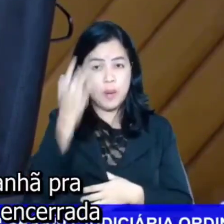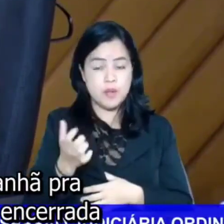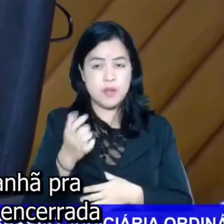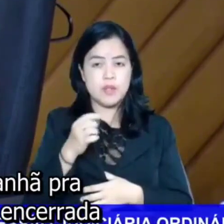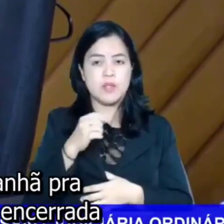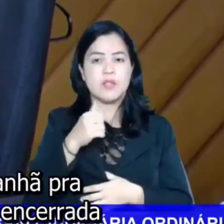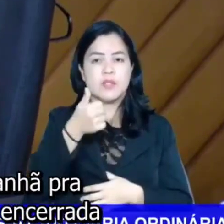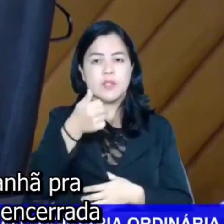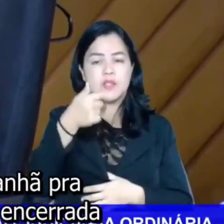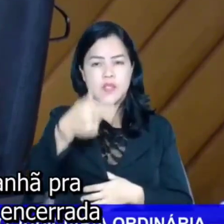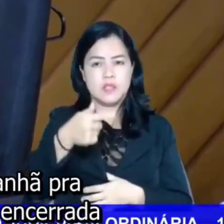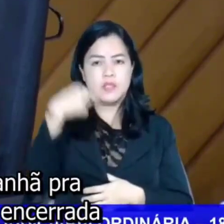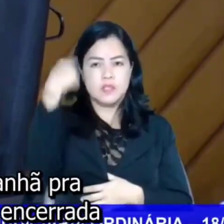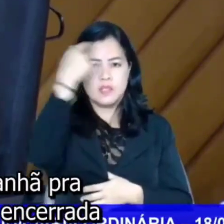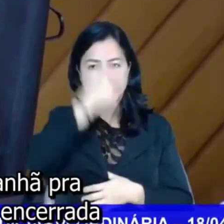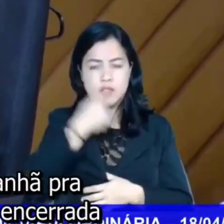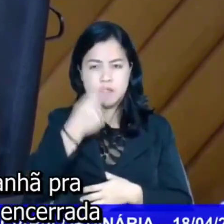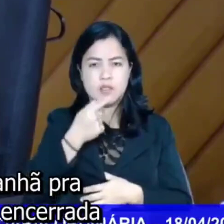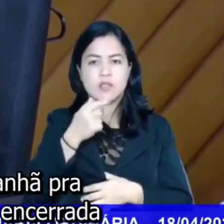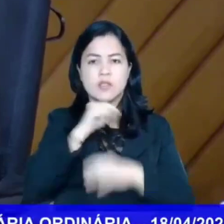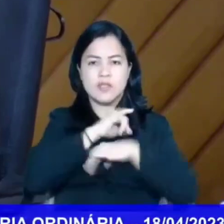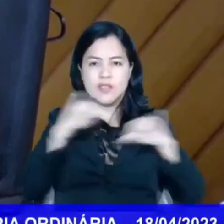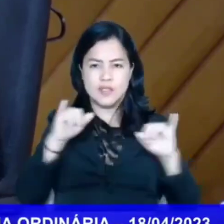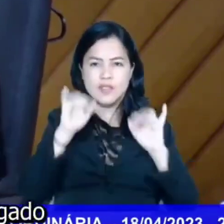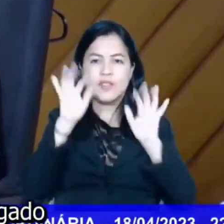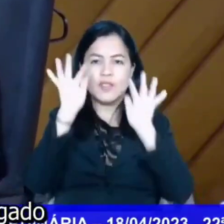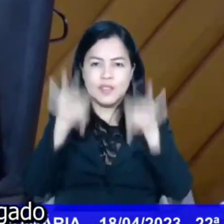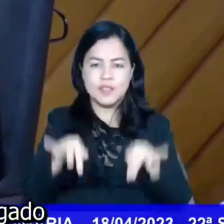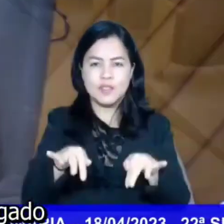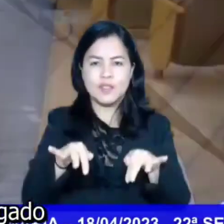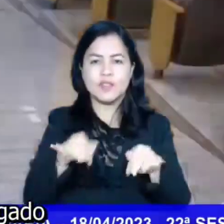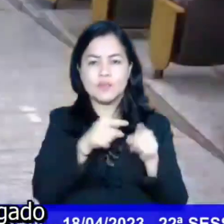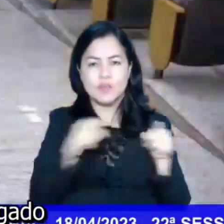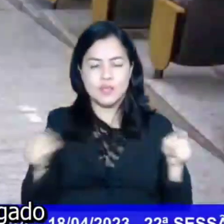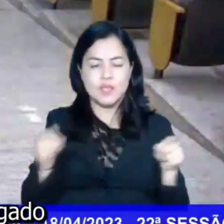às 17 horas, está certo? E declaro encerrada a